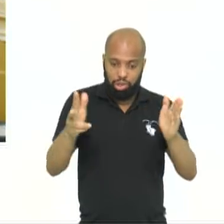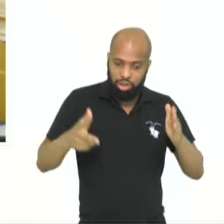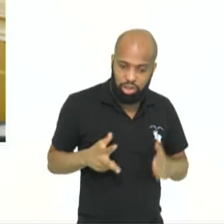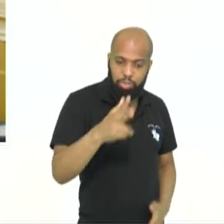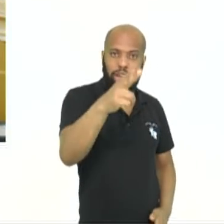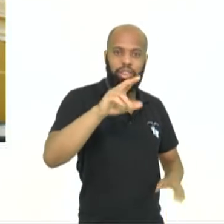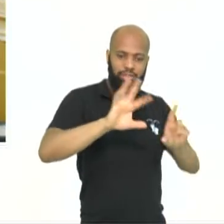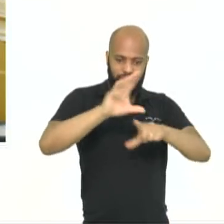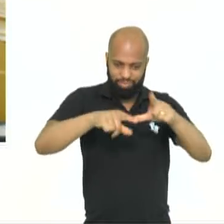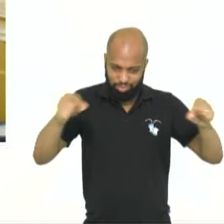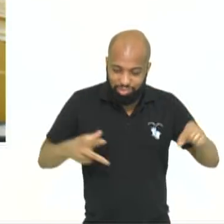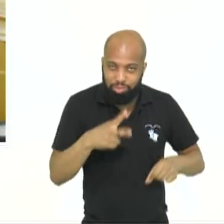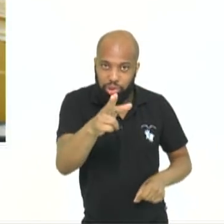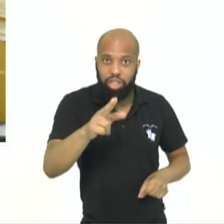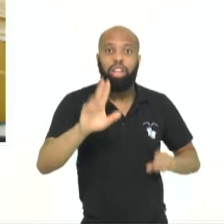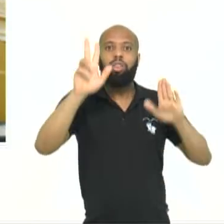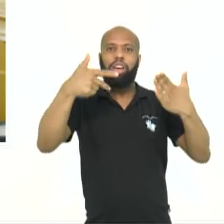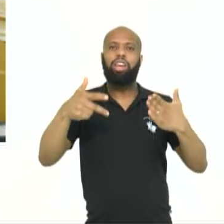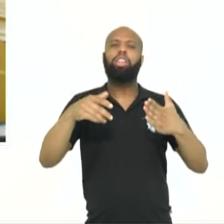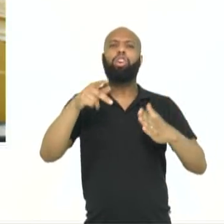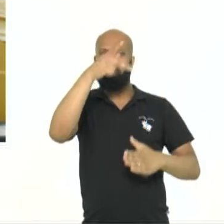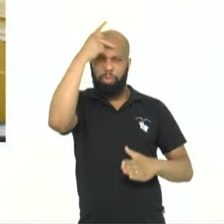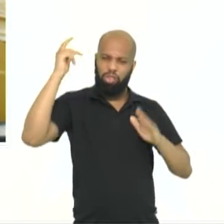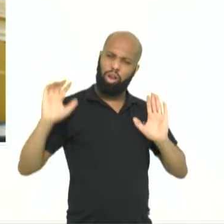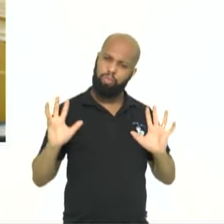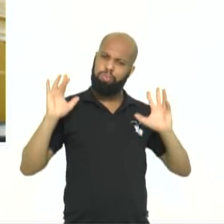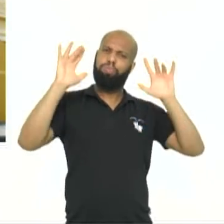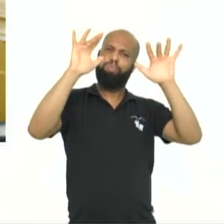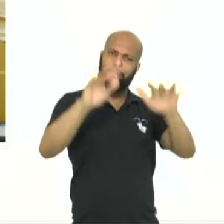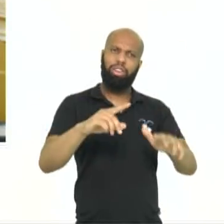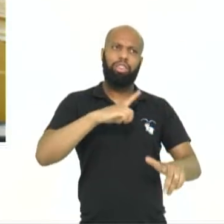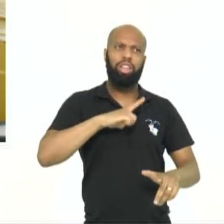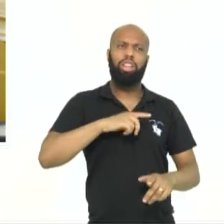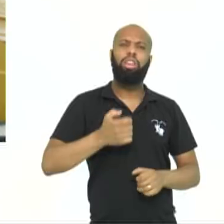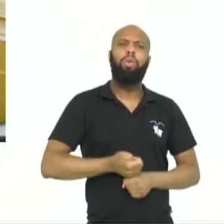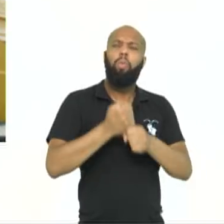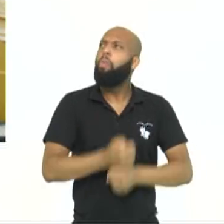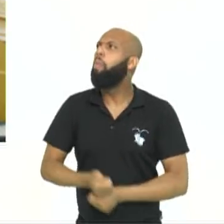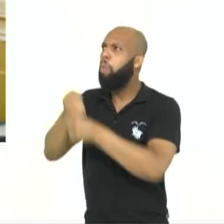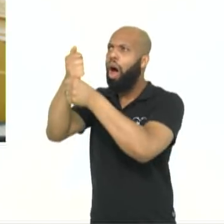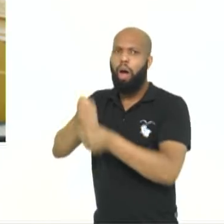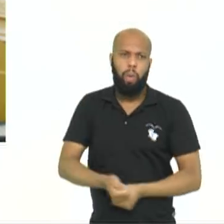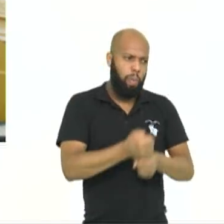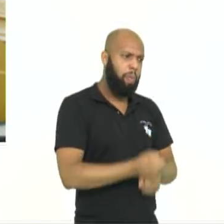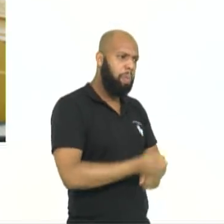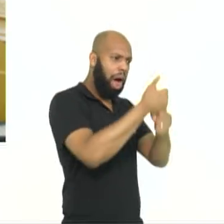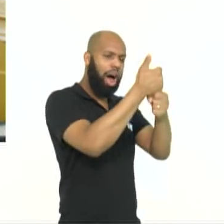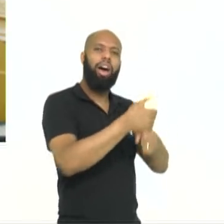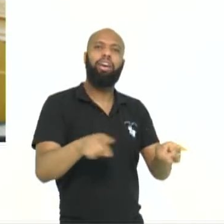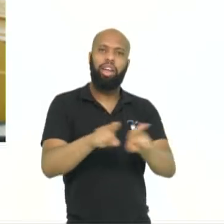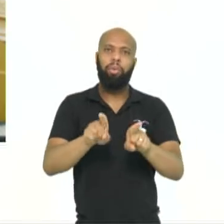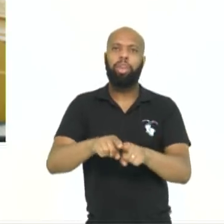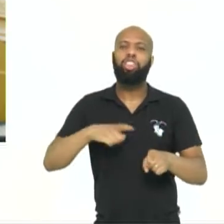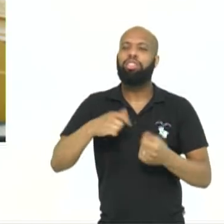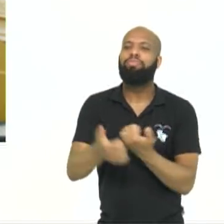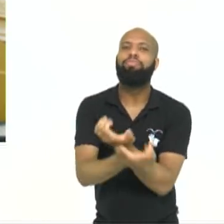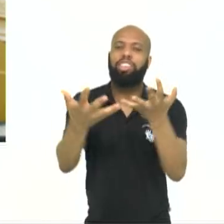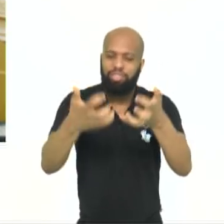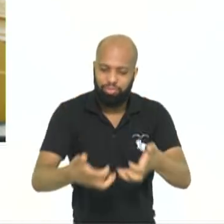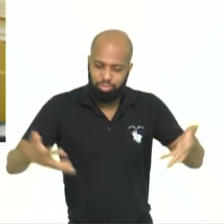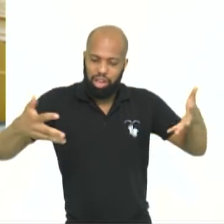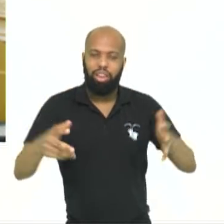sociedade curitibana compareceu, foram abertos garrafas de champanhe, foi servido um lanche maravilhoso para